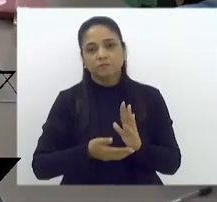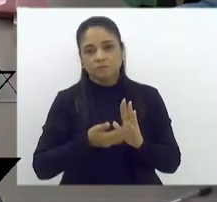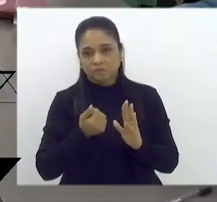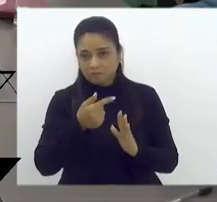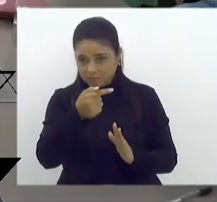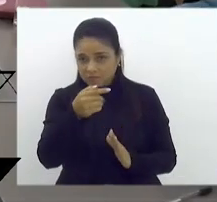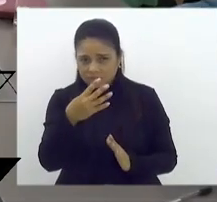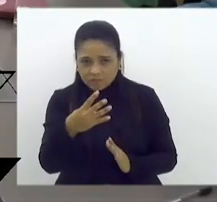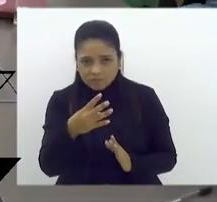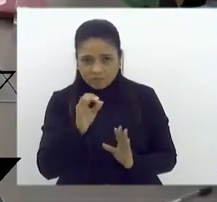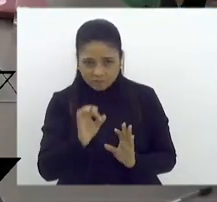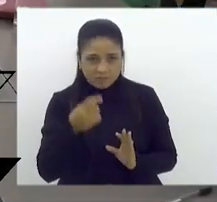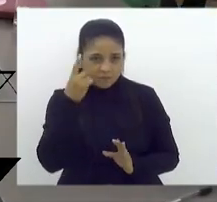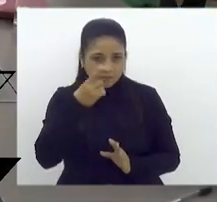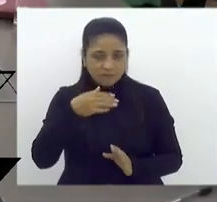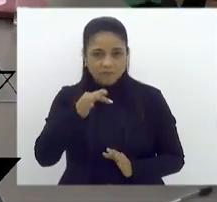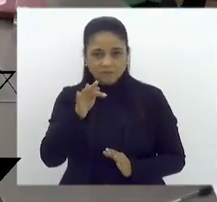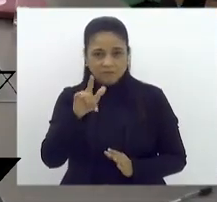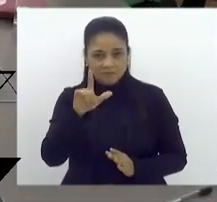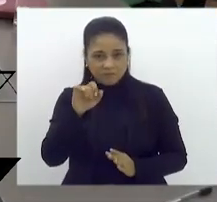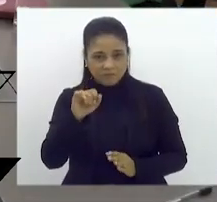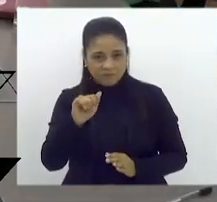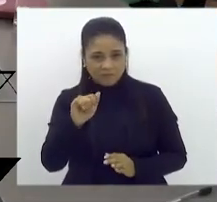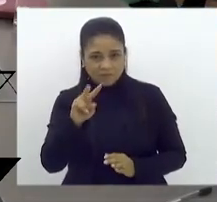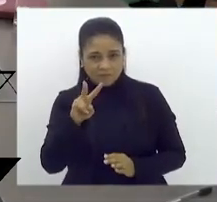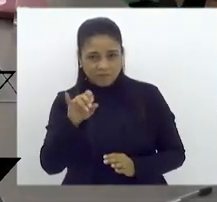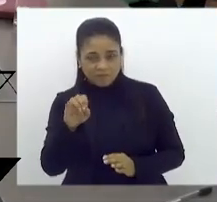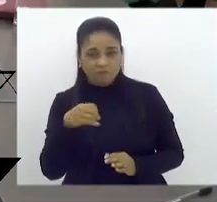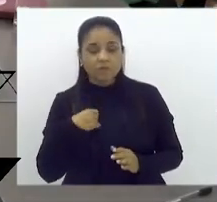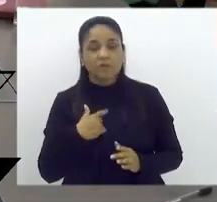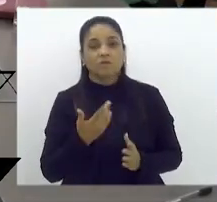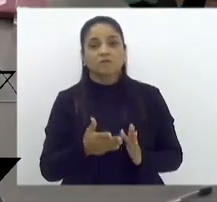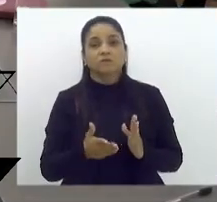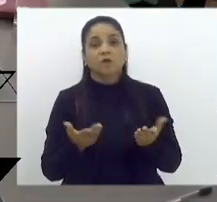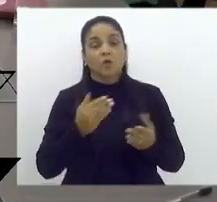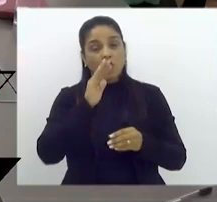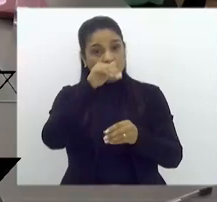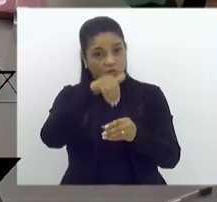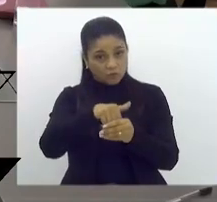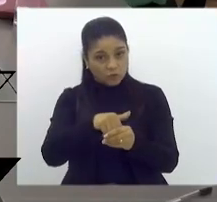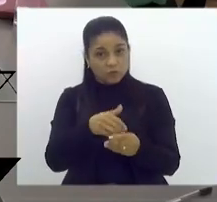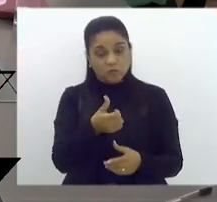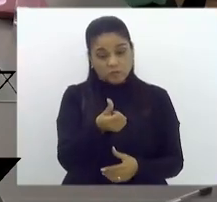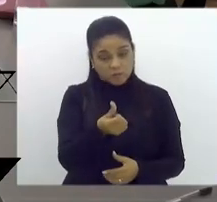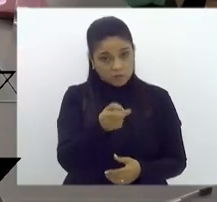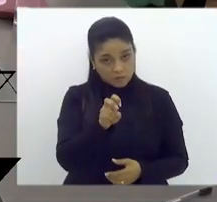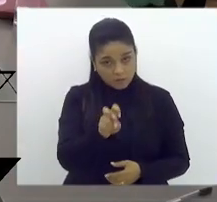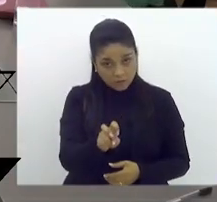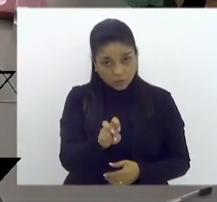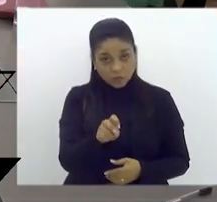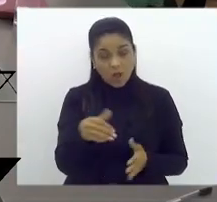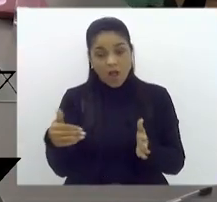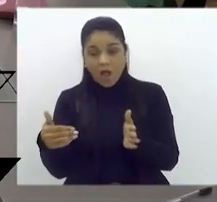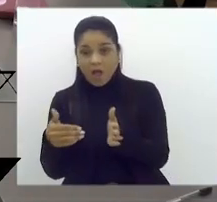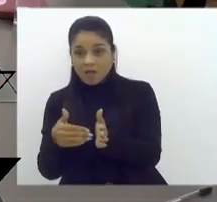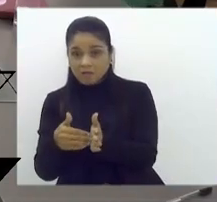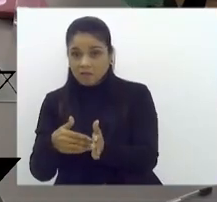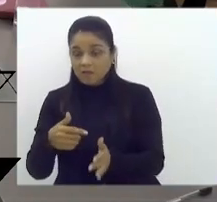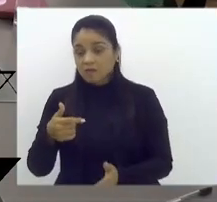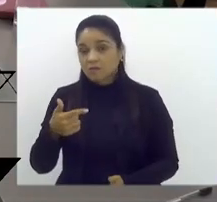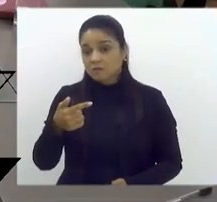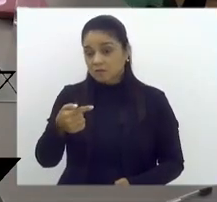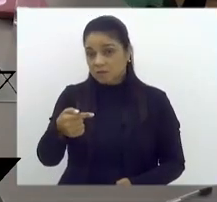Serafini? Retirado de pauta o 64, o 74. Então, estamos votando o 65... ao